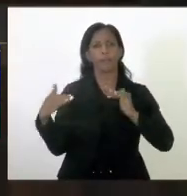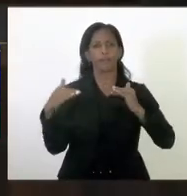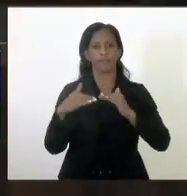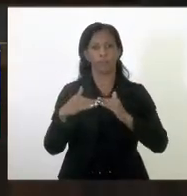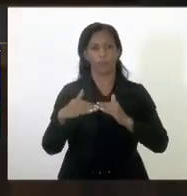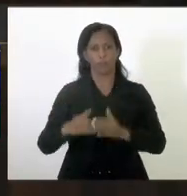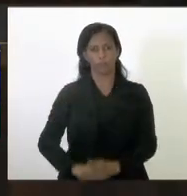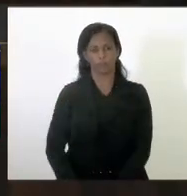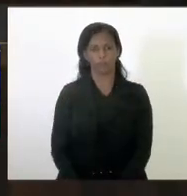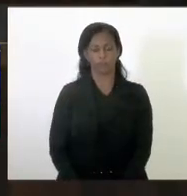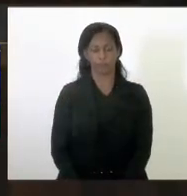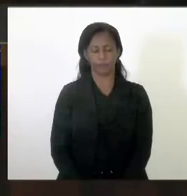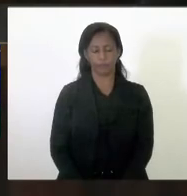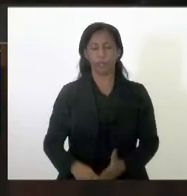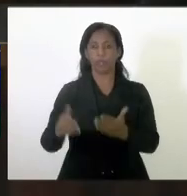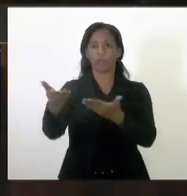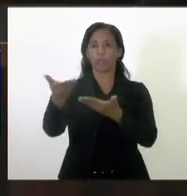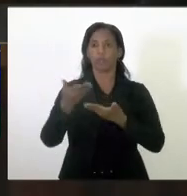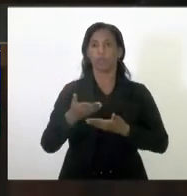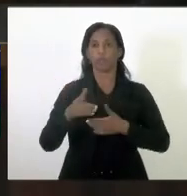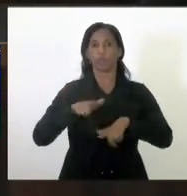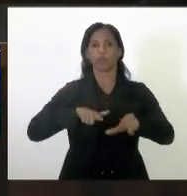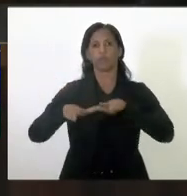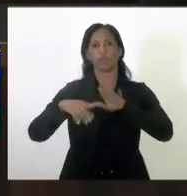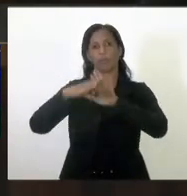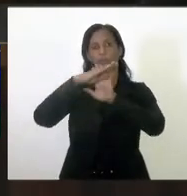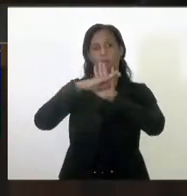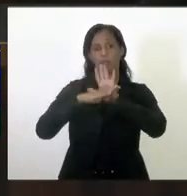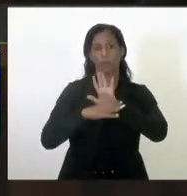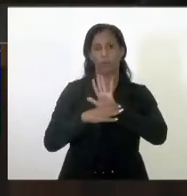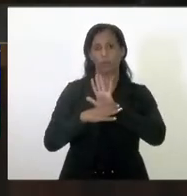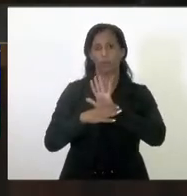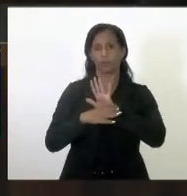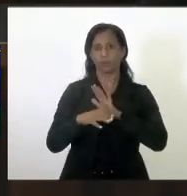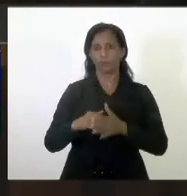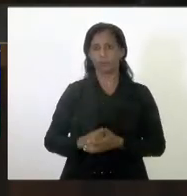quero chamar os trabalhos à ordem, chamar o deputado Valdec Carneiro, que a